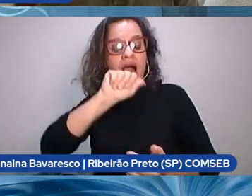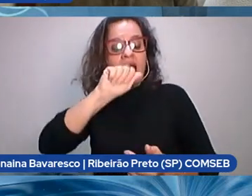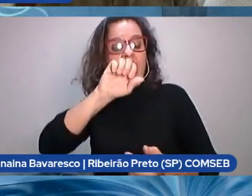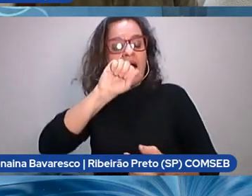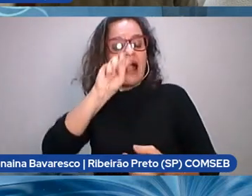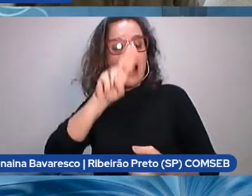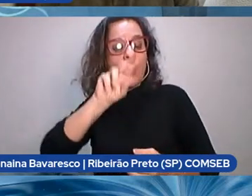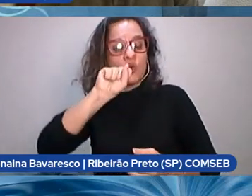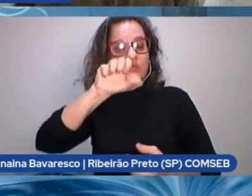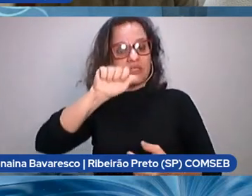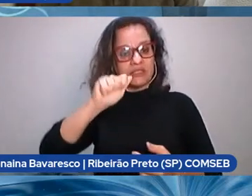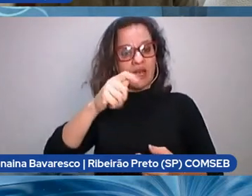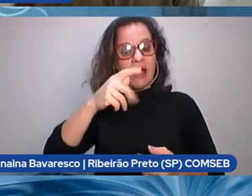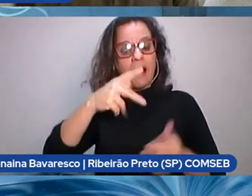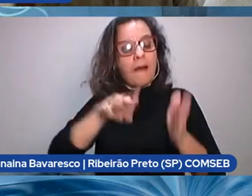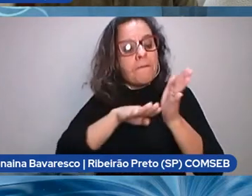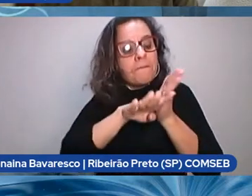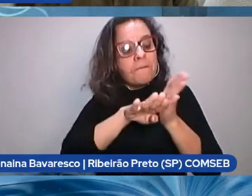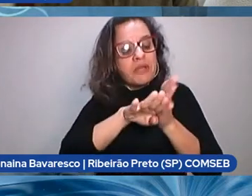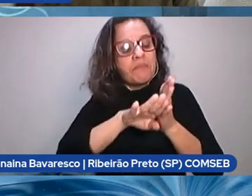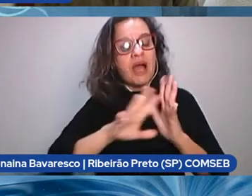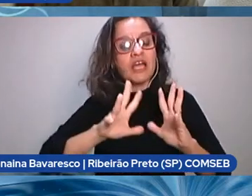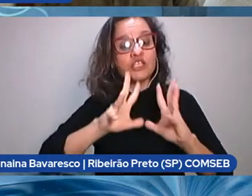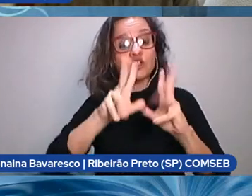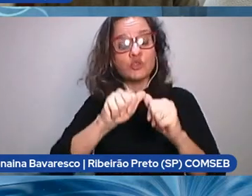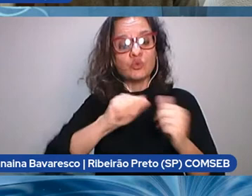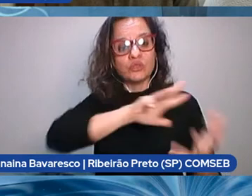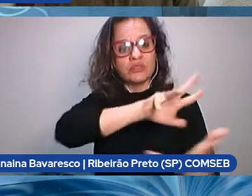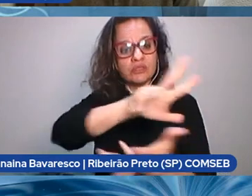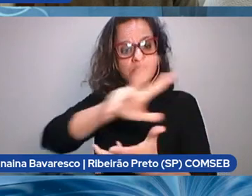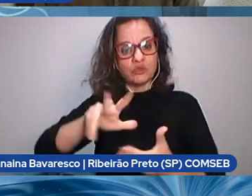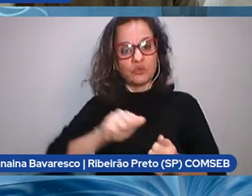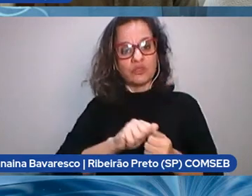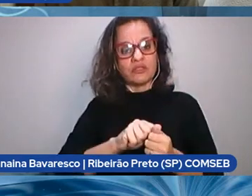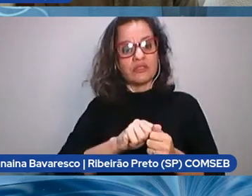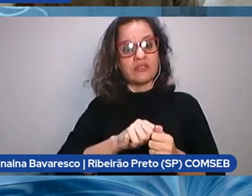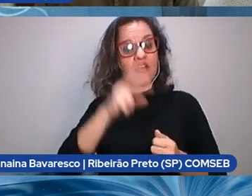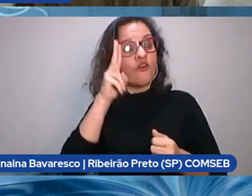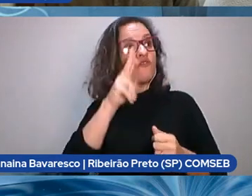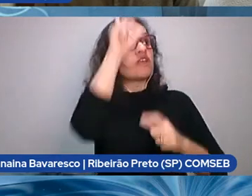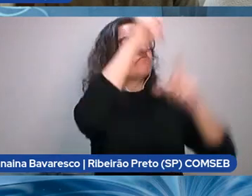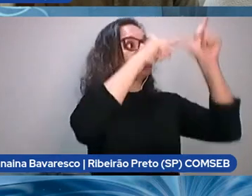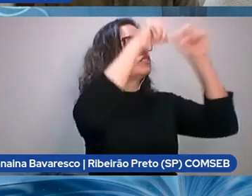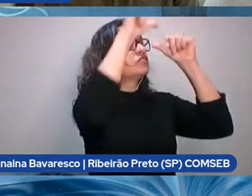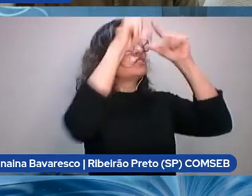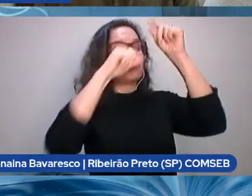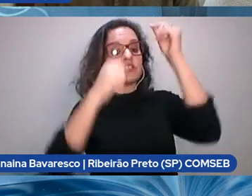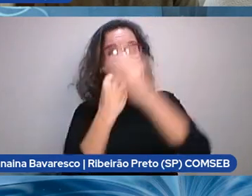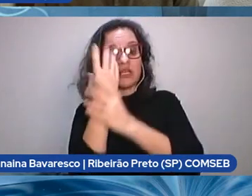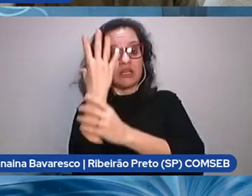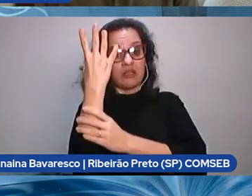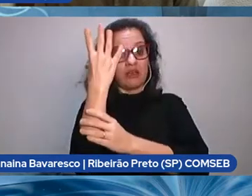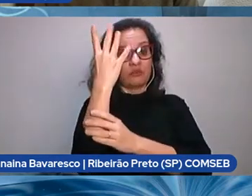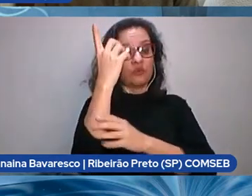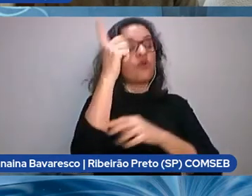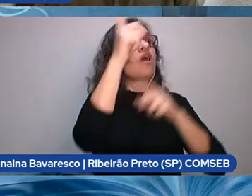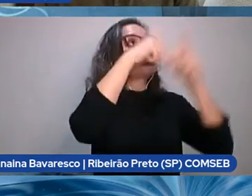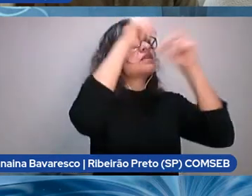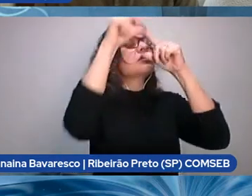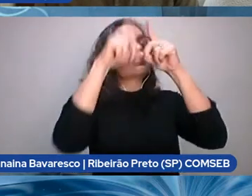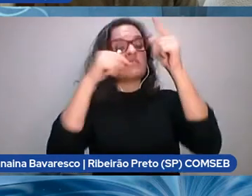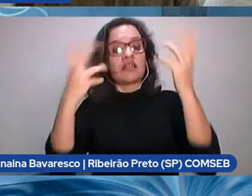universo, a gente vê estrelas em formação, estrelas morrendo, gases se